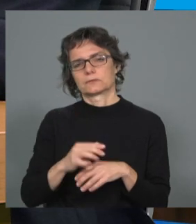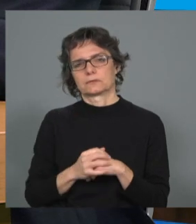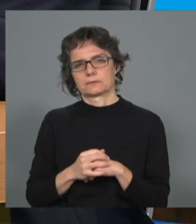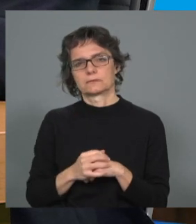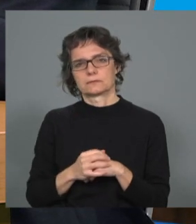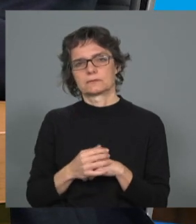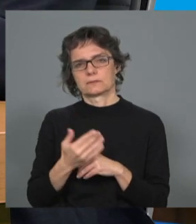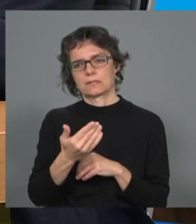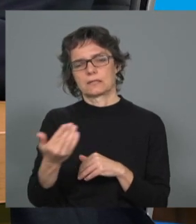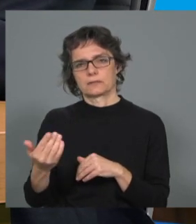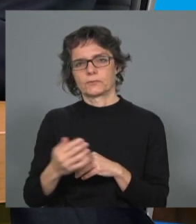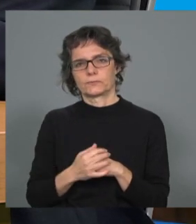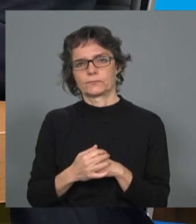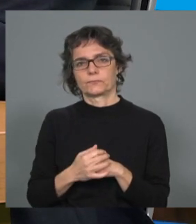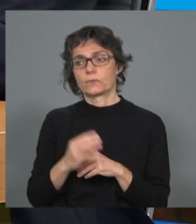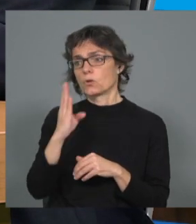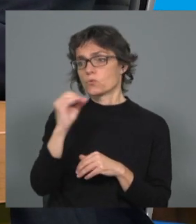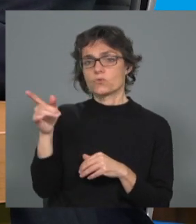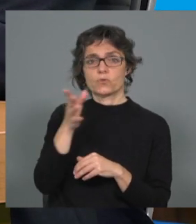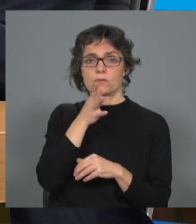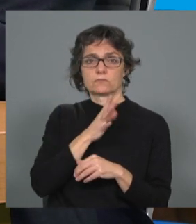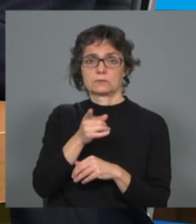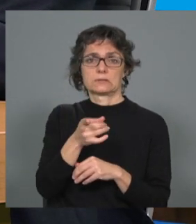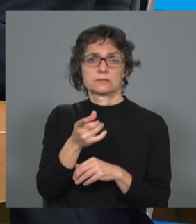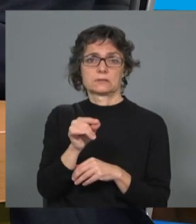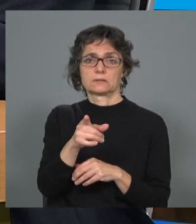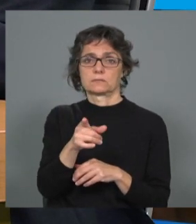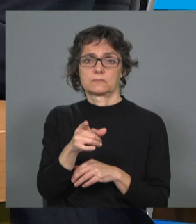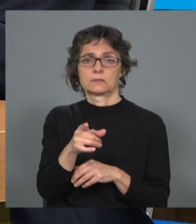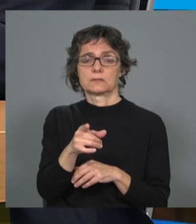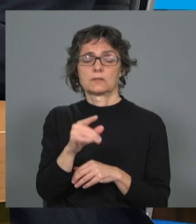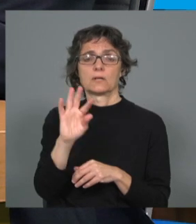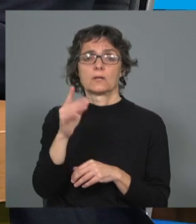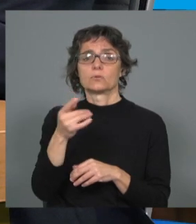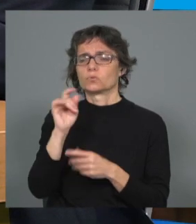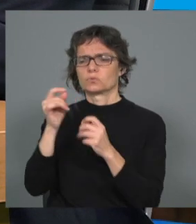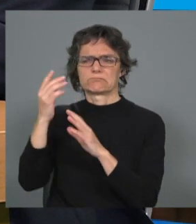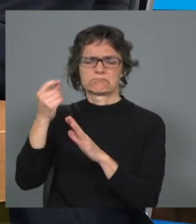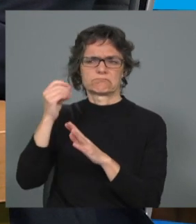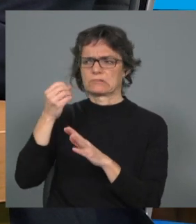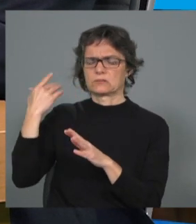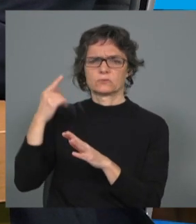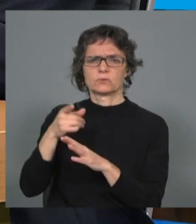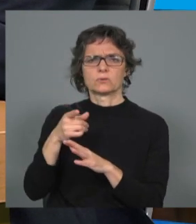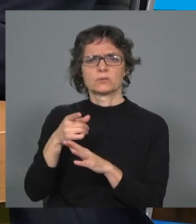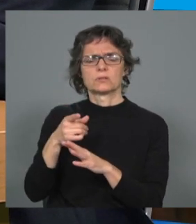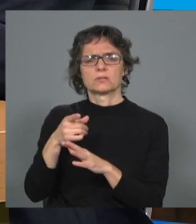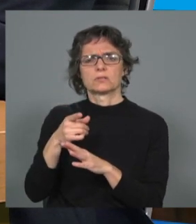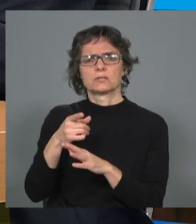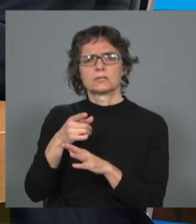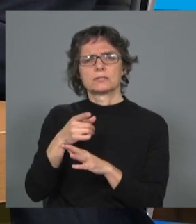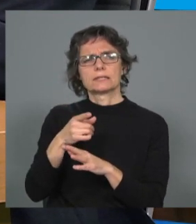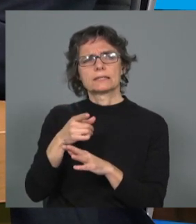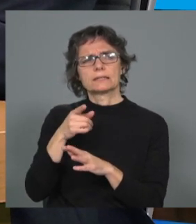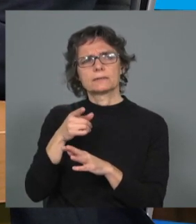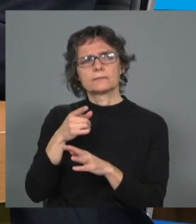falava na questão do testemunho, enfim, numa outra conversa, e é sobretudo, acho que é sobretudo o testemunho.